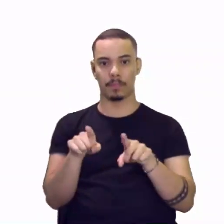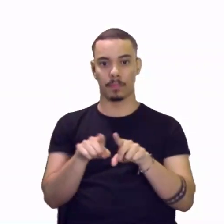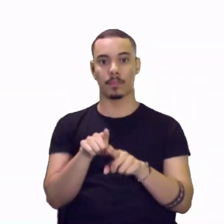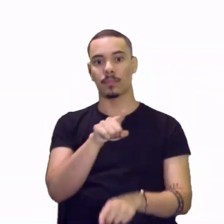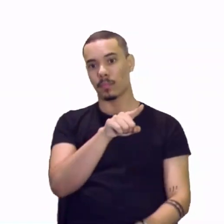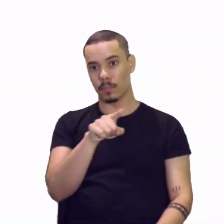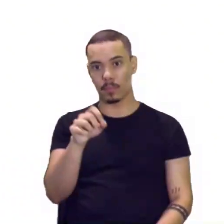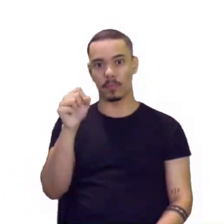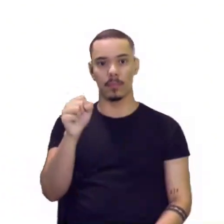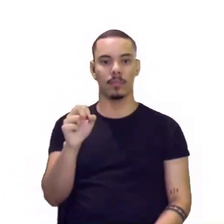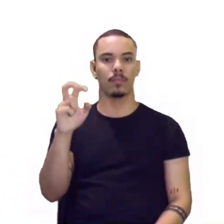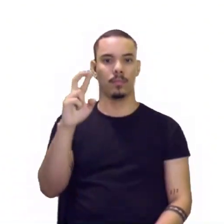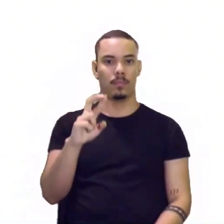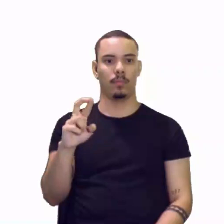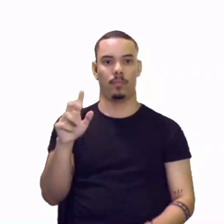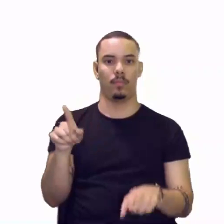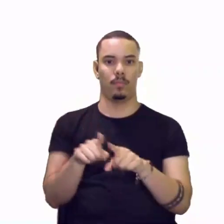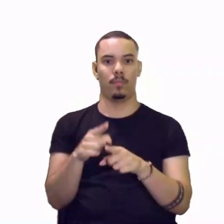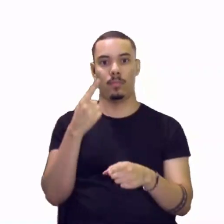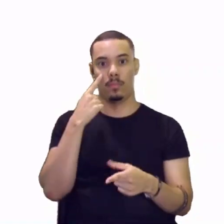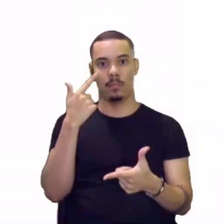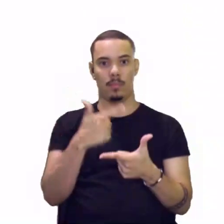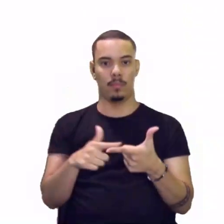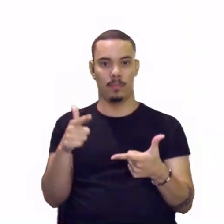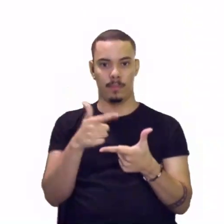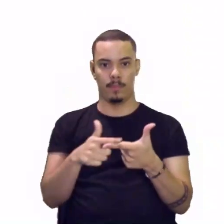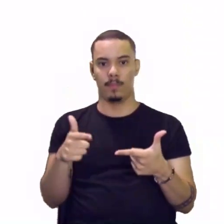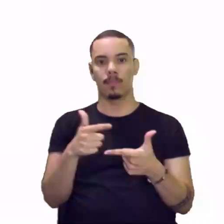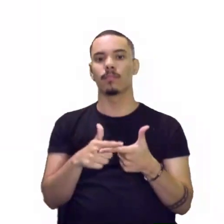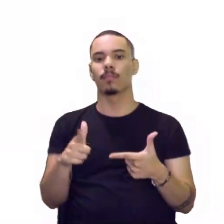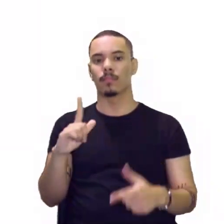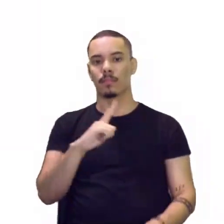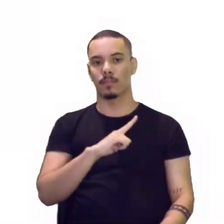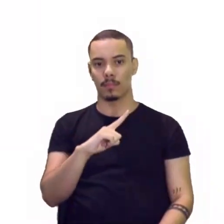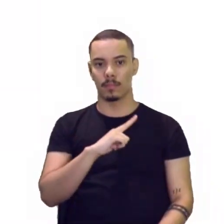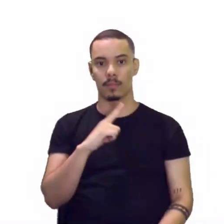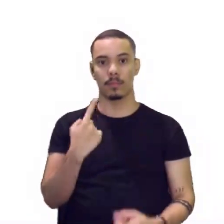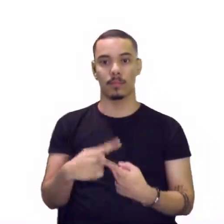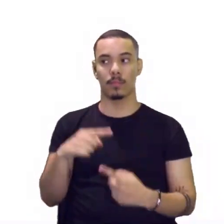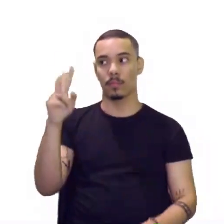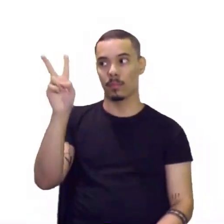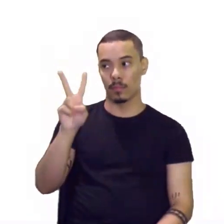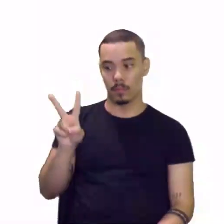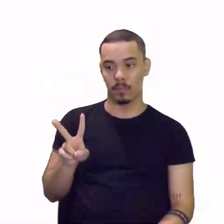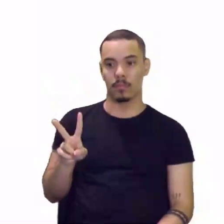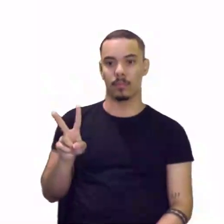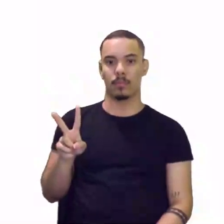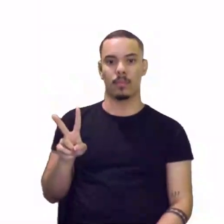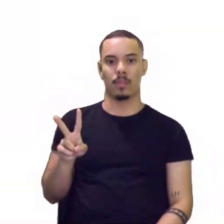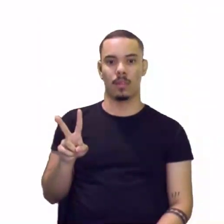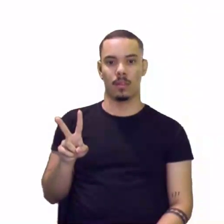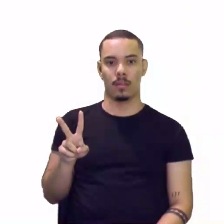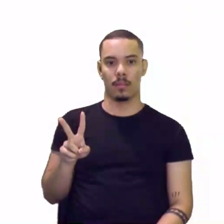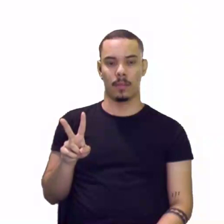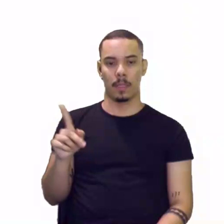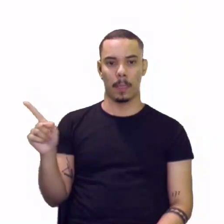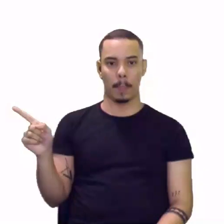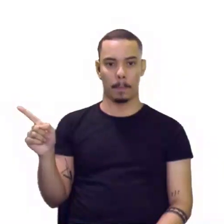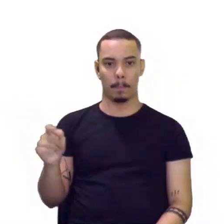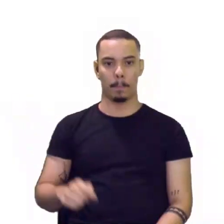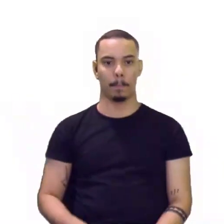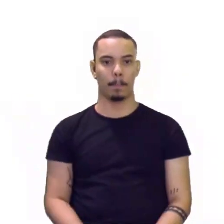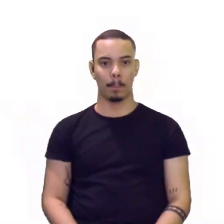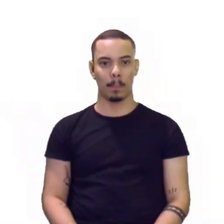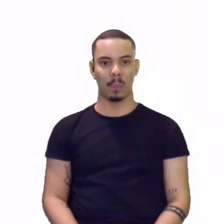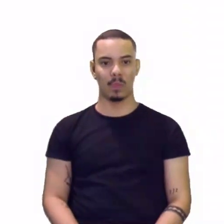vai observar também esses problemas, ó. A área pretendida pela Venezuela, se você observar aqui, ó,